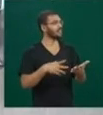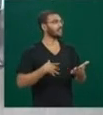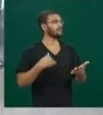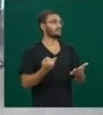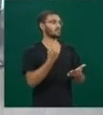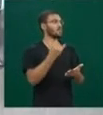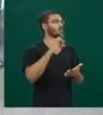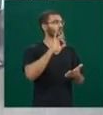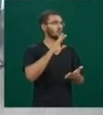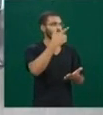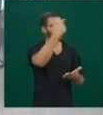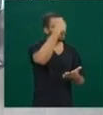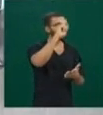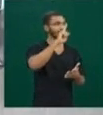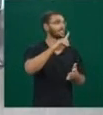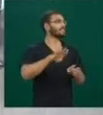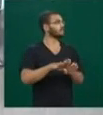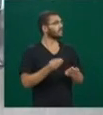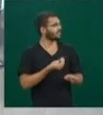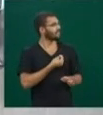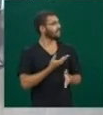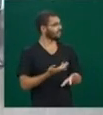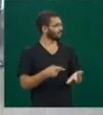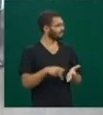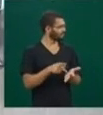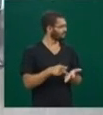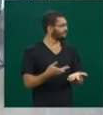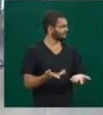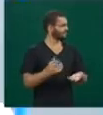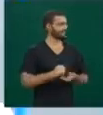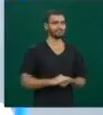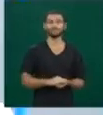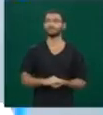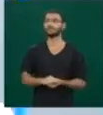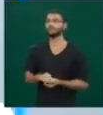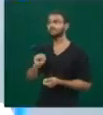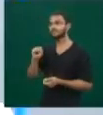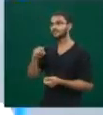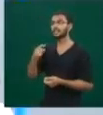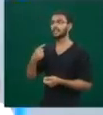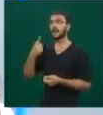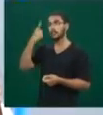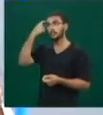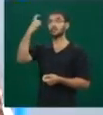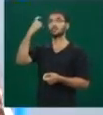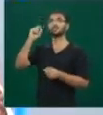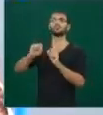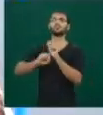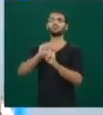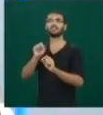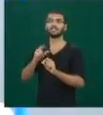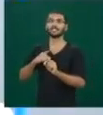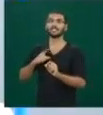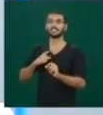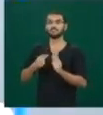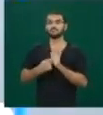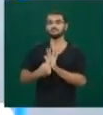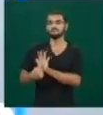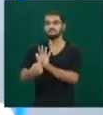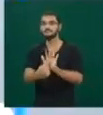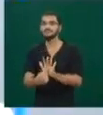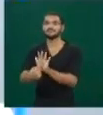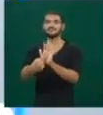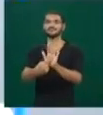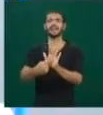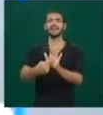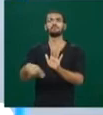na formação acadêmica, mas na formação de vida. Sim. É o que vocês pretendem, não é mesmo? Sim, a ideia principal é tanto dar maior visibilidade